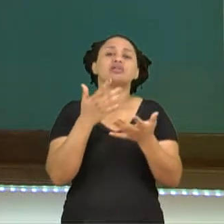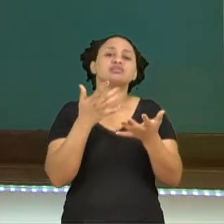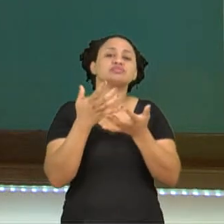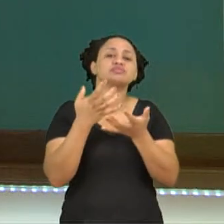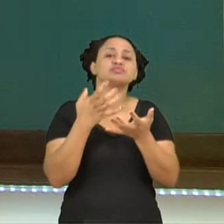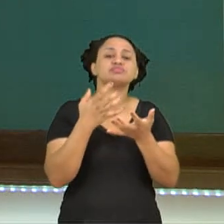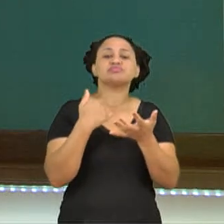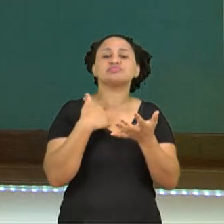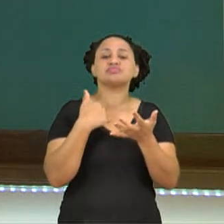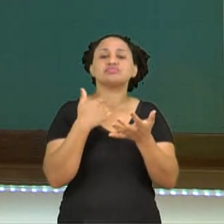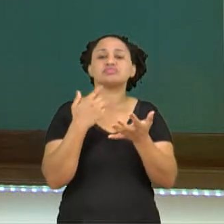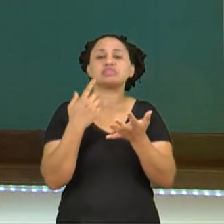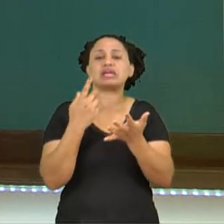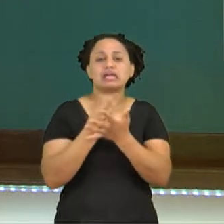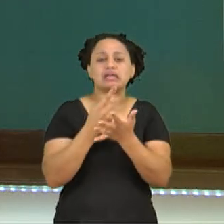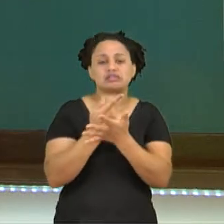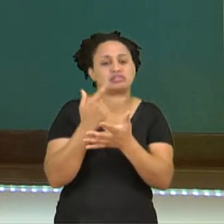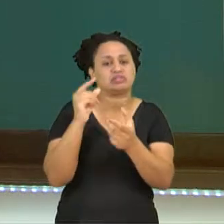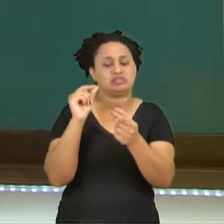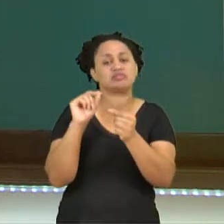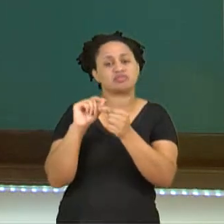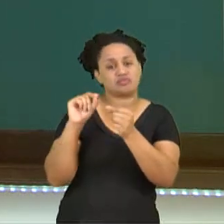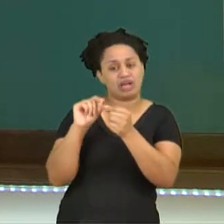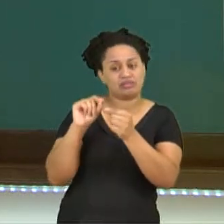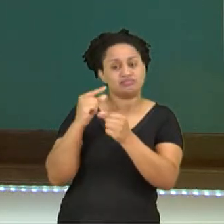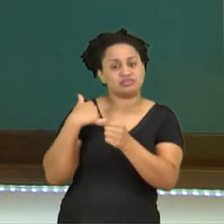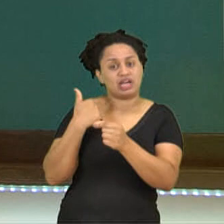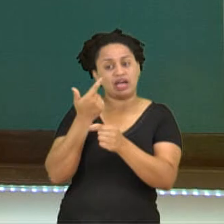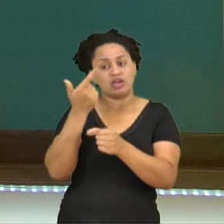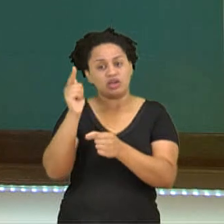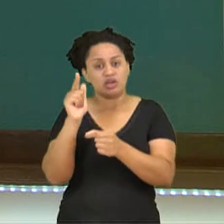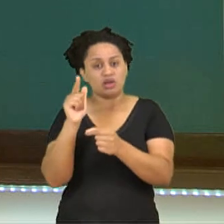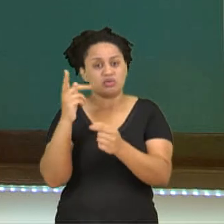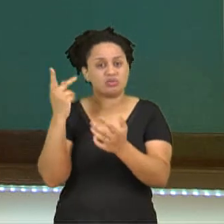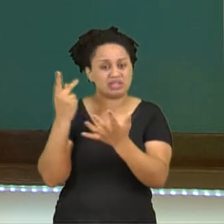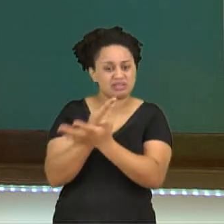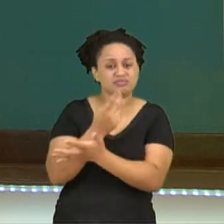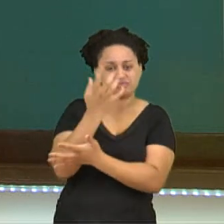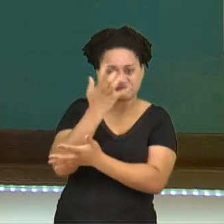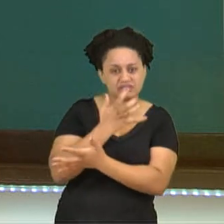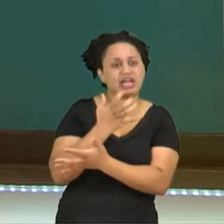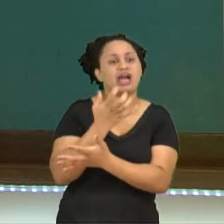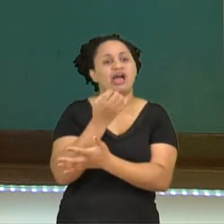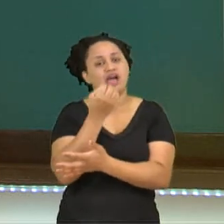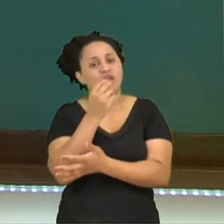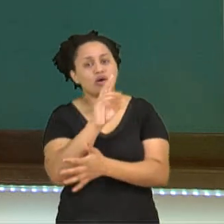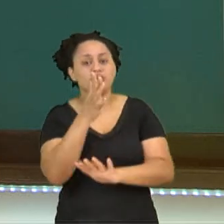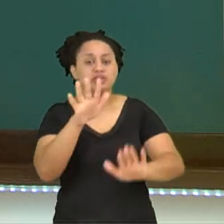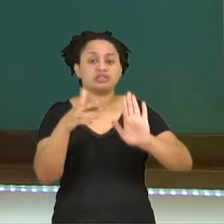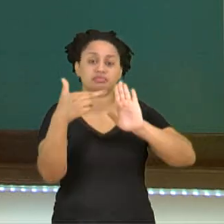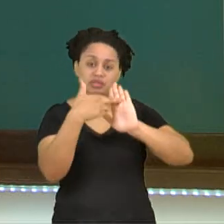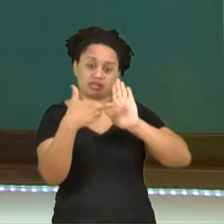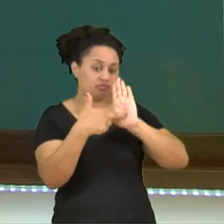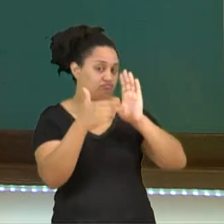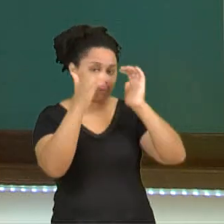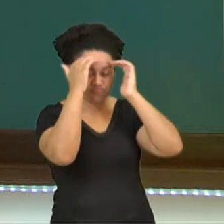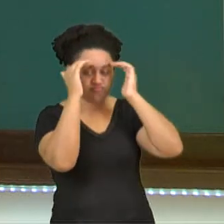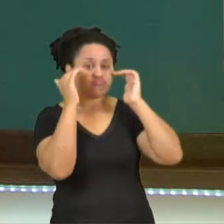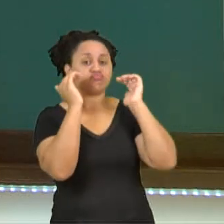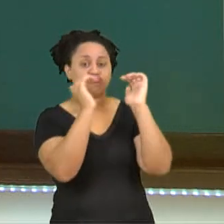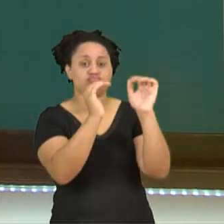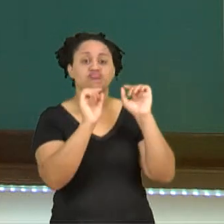do basquetebol, que ocasiona faltas muito graves, ou vai dependendo da regra também, quando